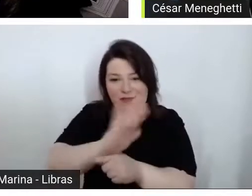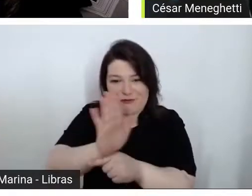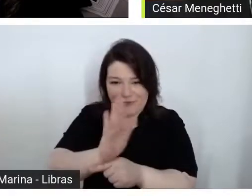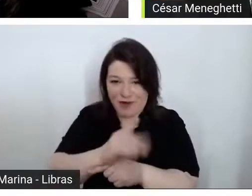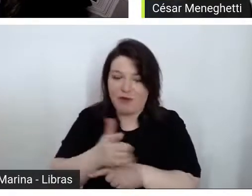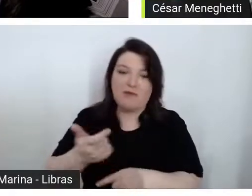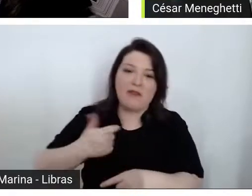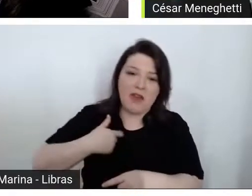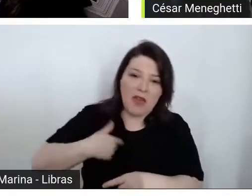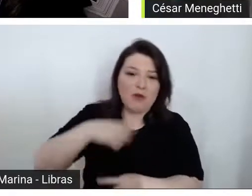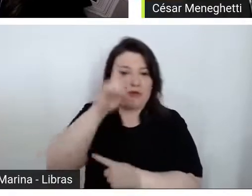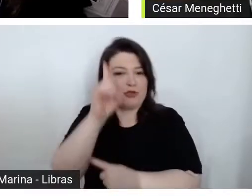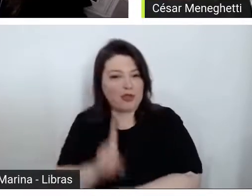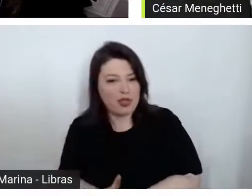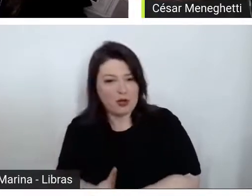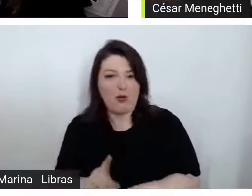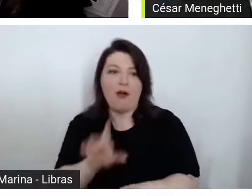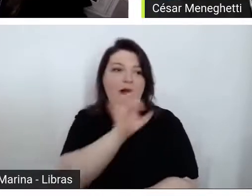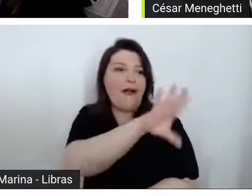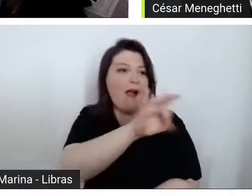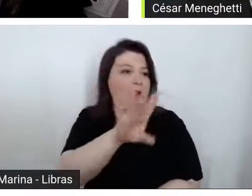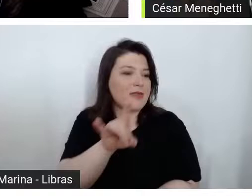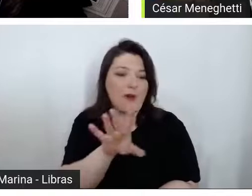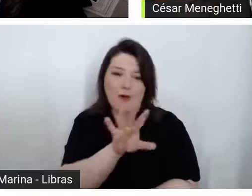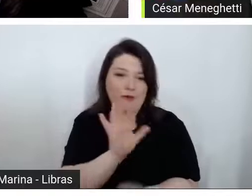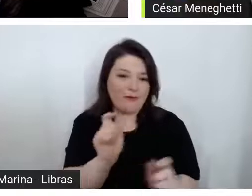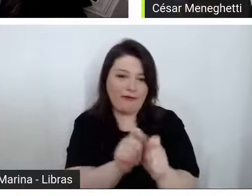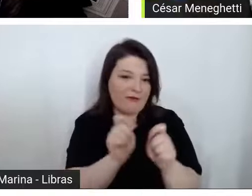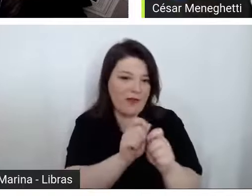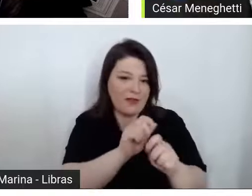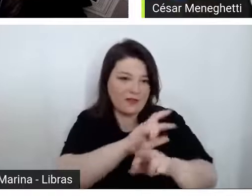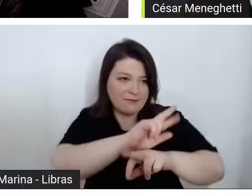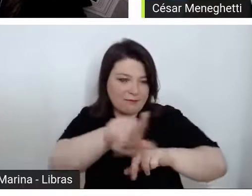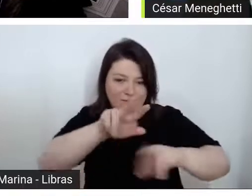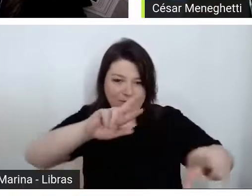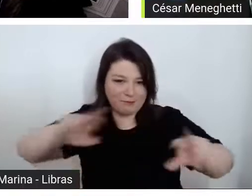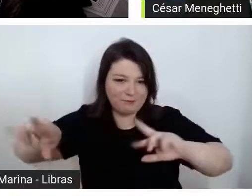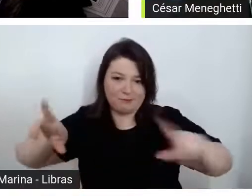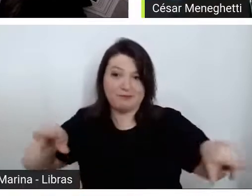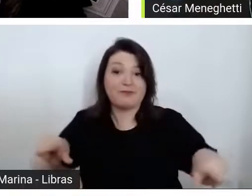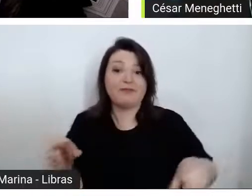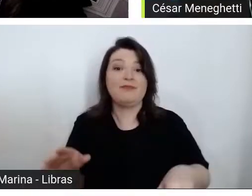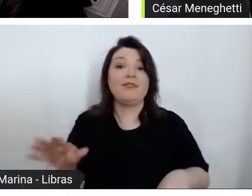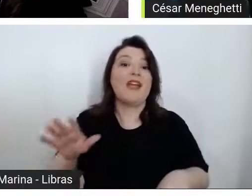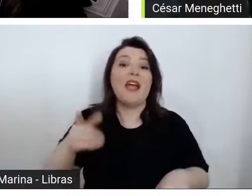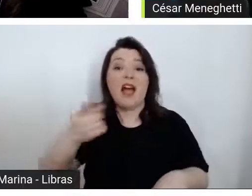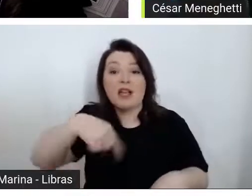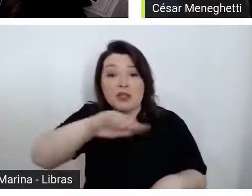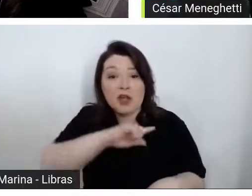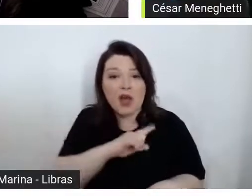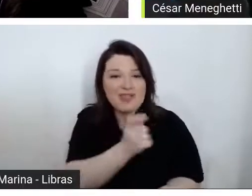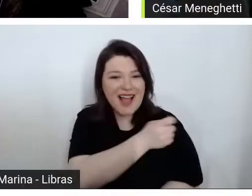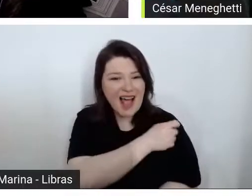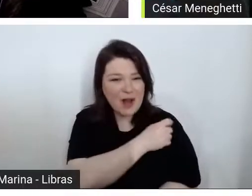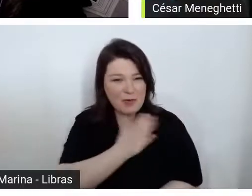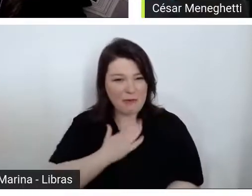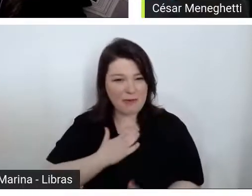e toda a escola, todos os alunos da nossa classe fizeram esse curta-metragem de 15 minutos que